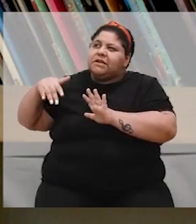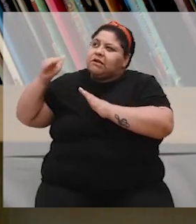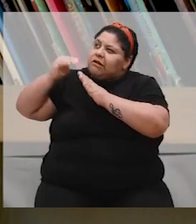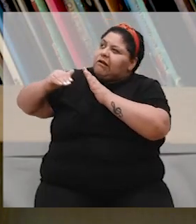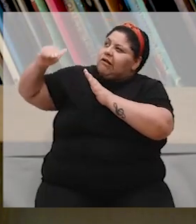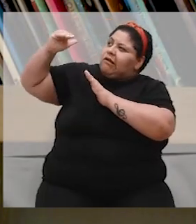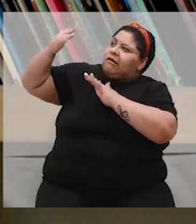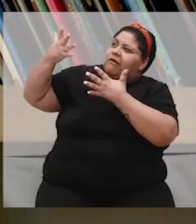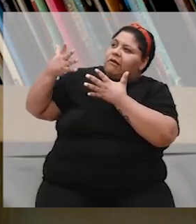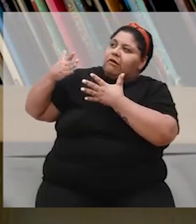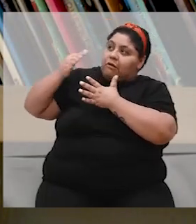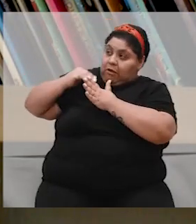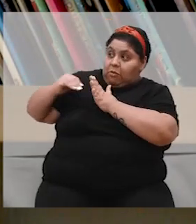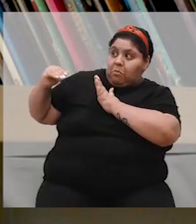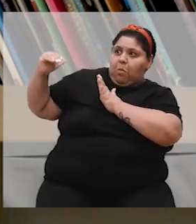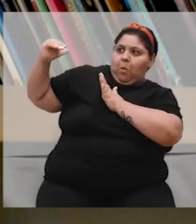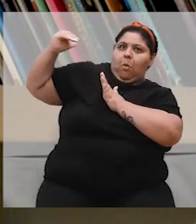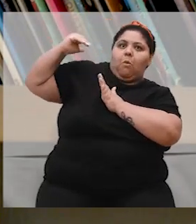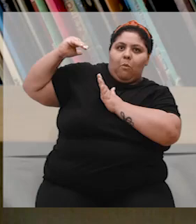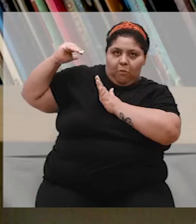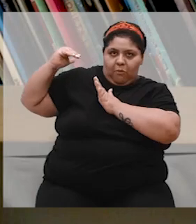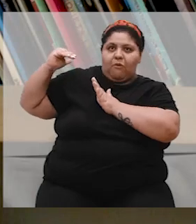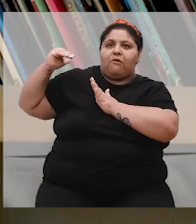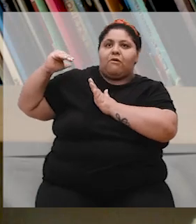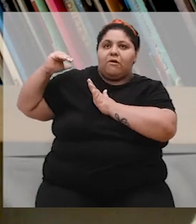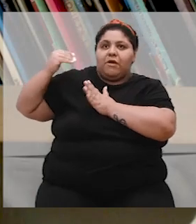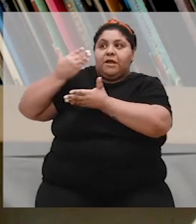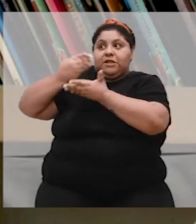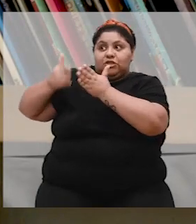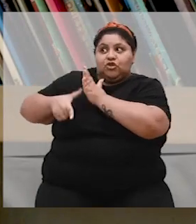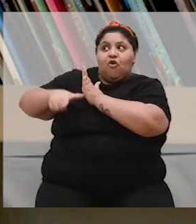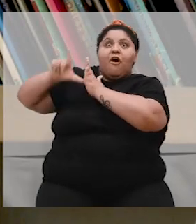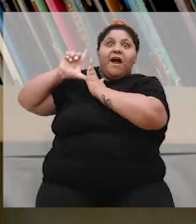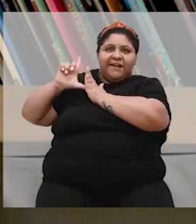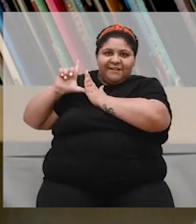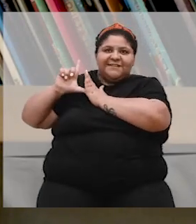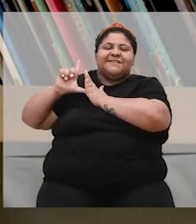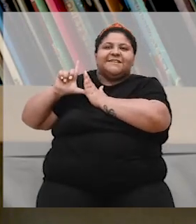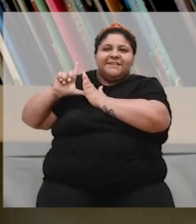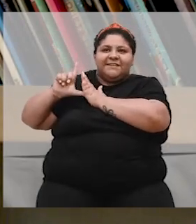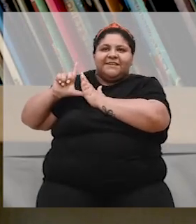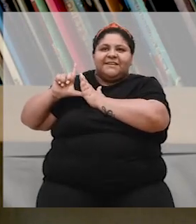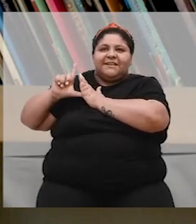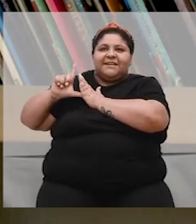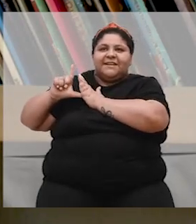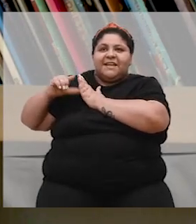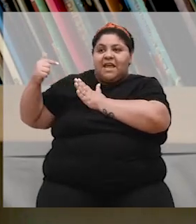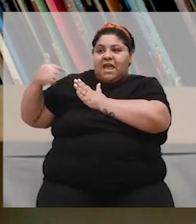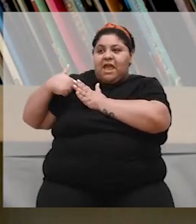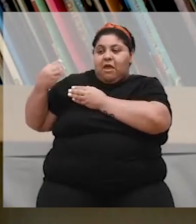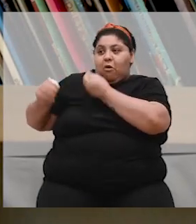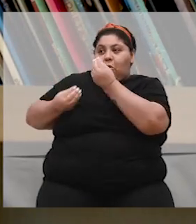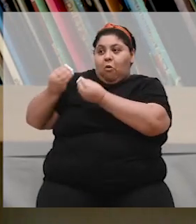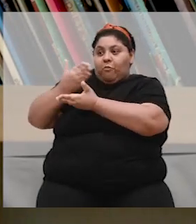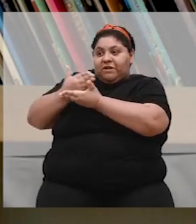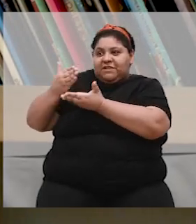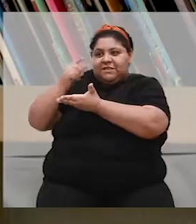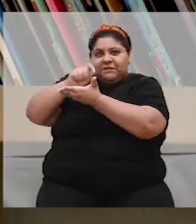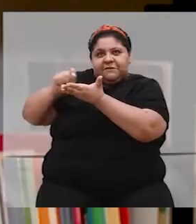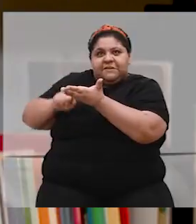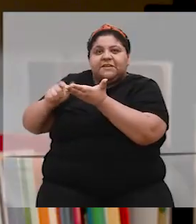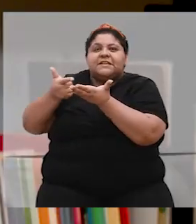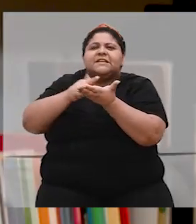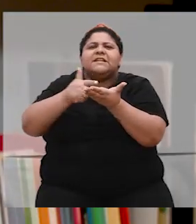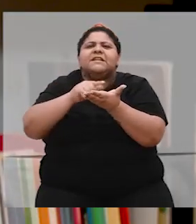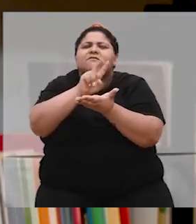né? Quando eu crescer e for bem adulta. E veio bem antes da minha imaginação, naquele momento, permitir me ver escritora.